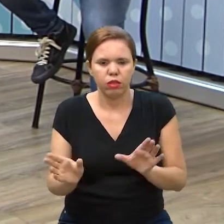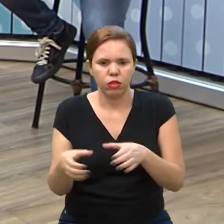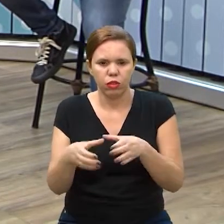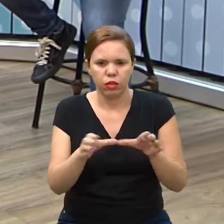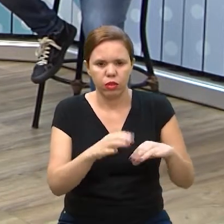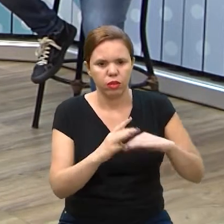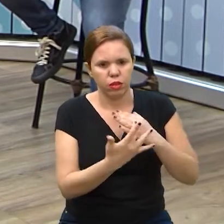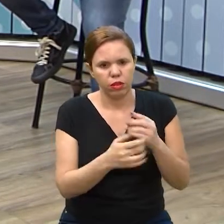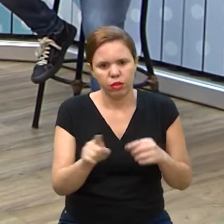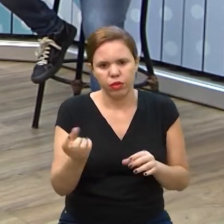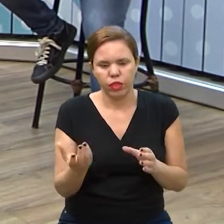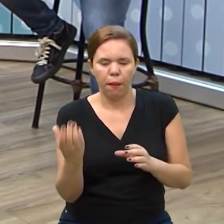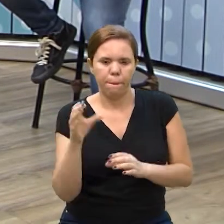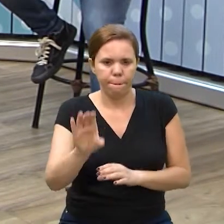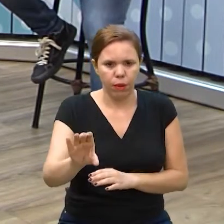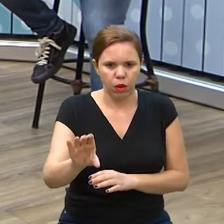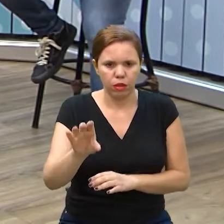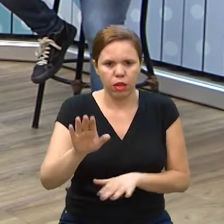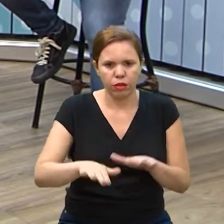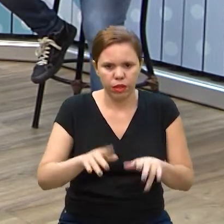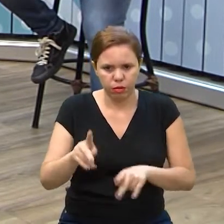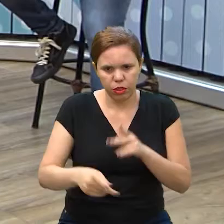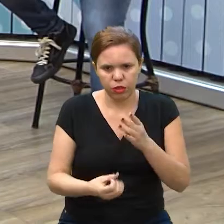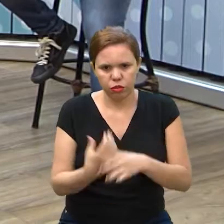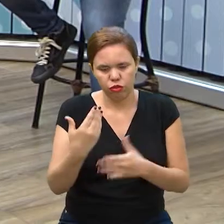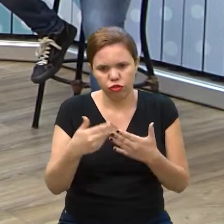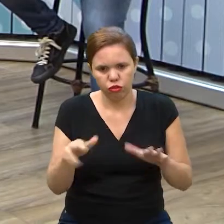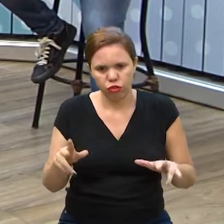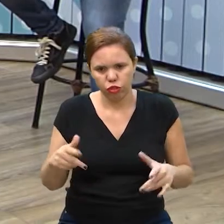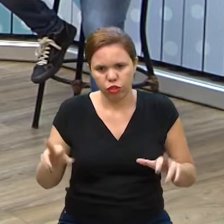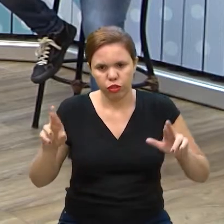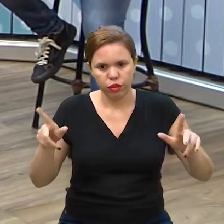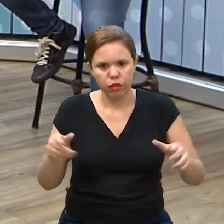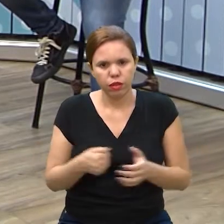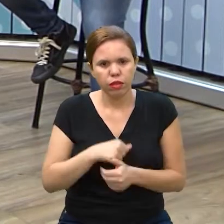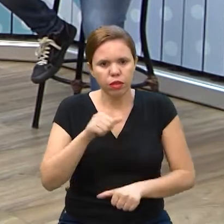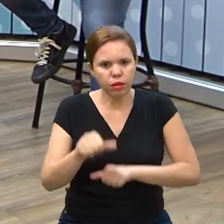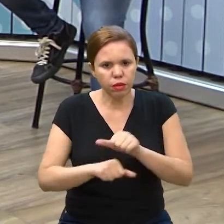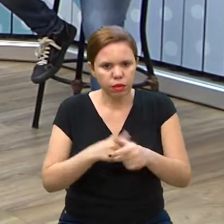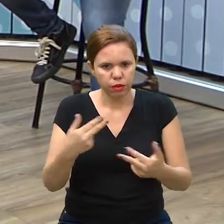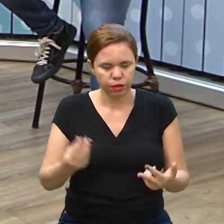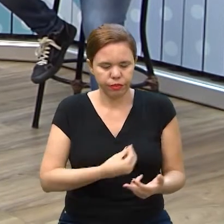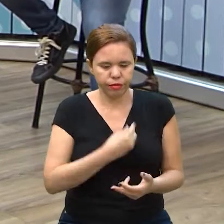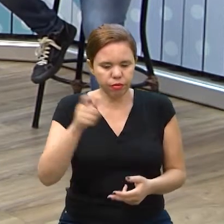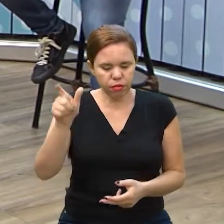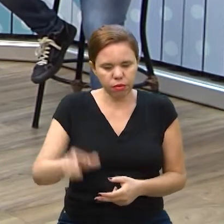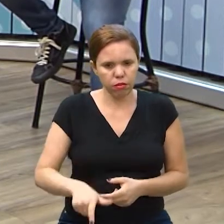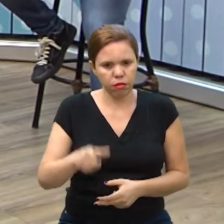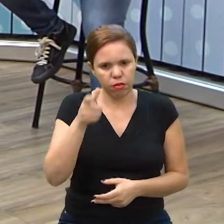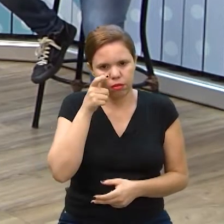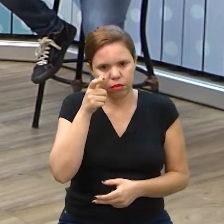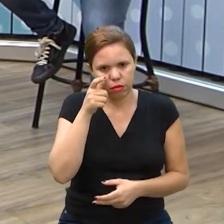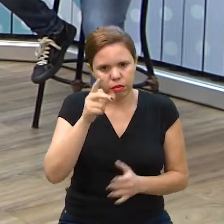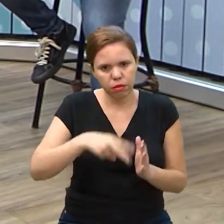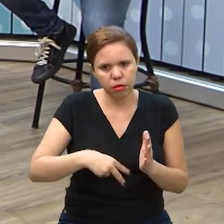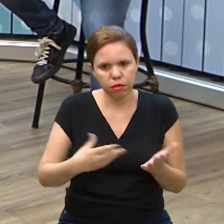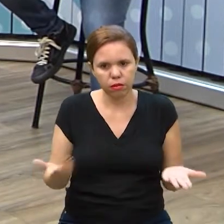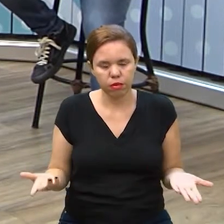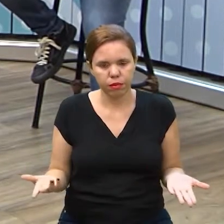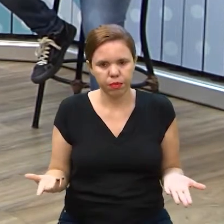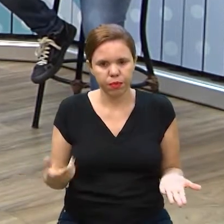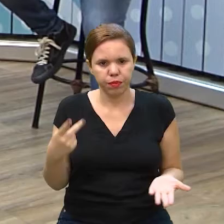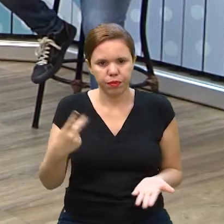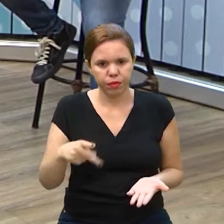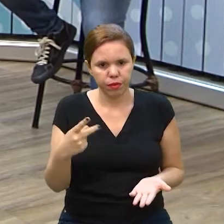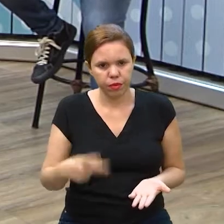sua comunidade, enfim. O que você coloca, de certa forma, pode gerar algo diferente, transformar algo na vida de quem está assistindo, quem está lendo.